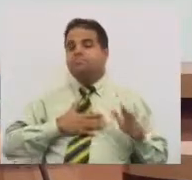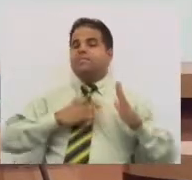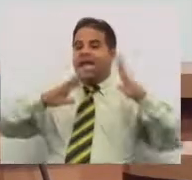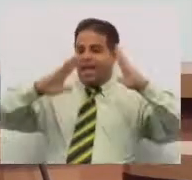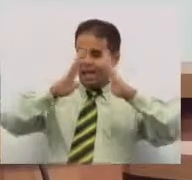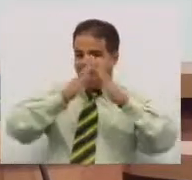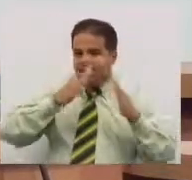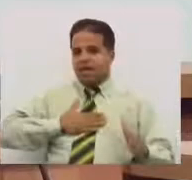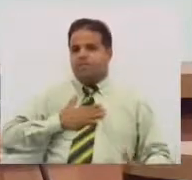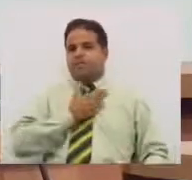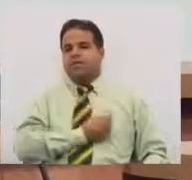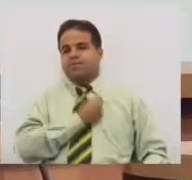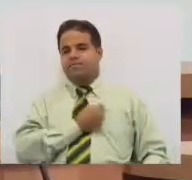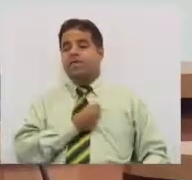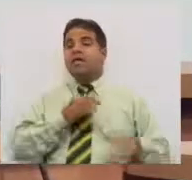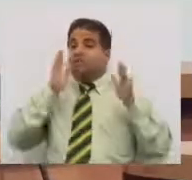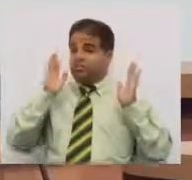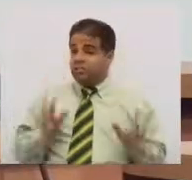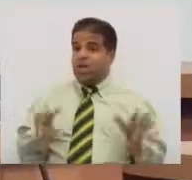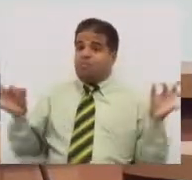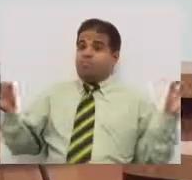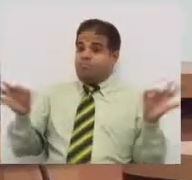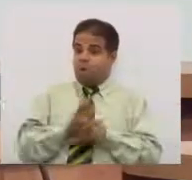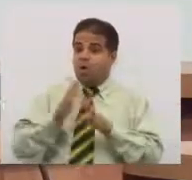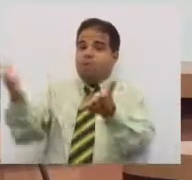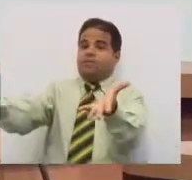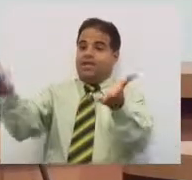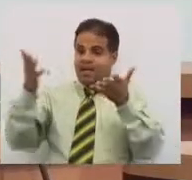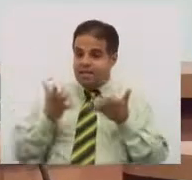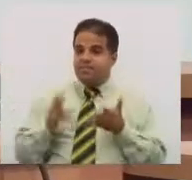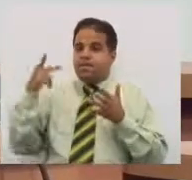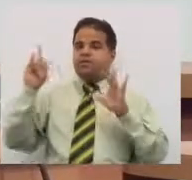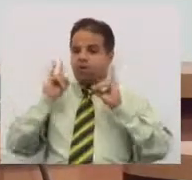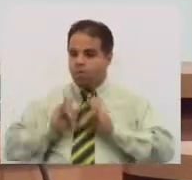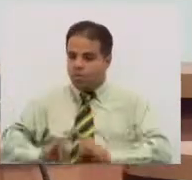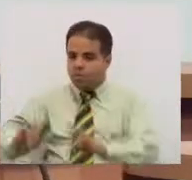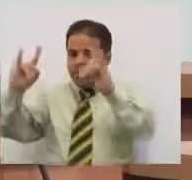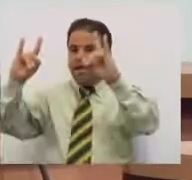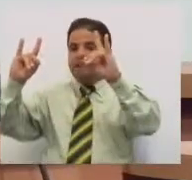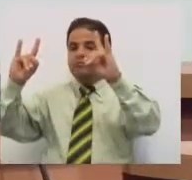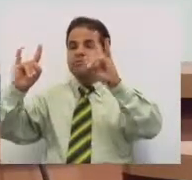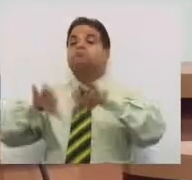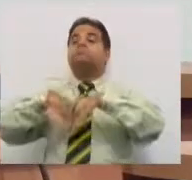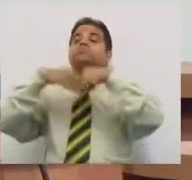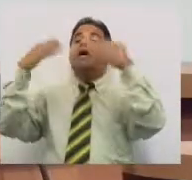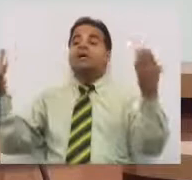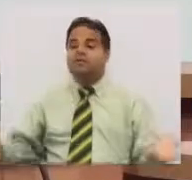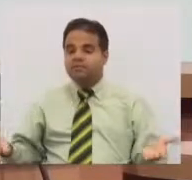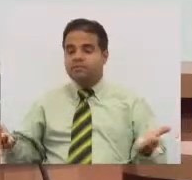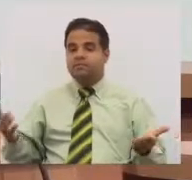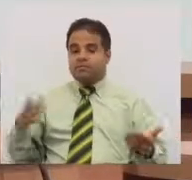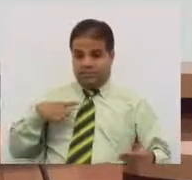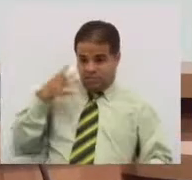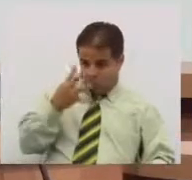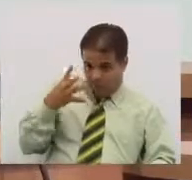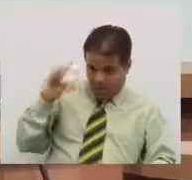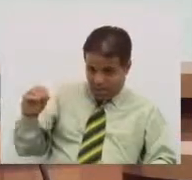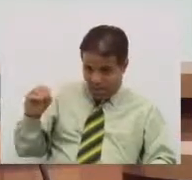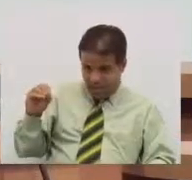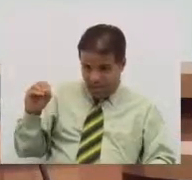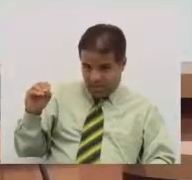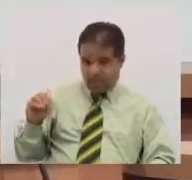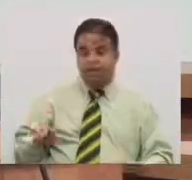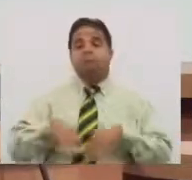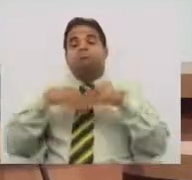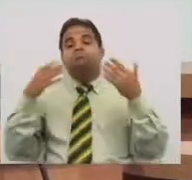Minha Vida, habilitados a receber unidade. E aí? É 40? Conforme